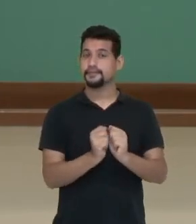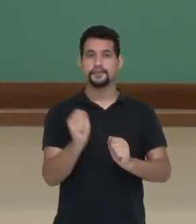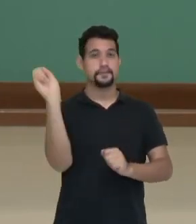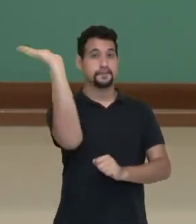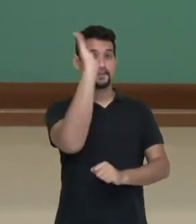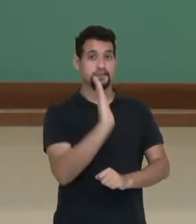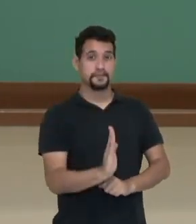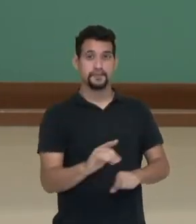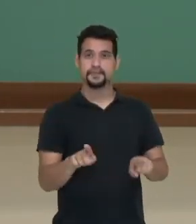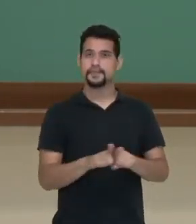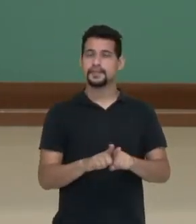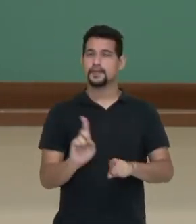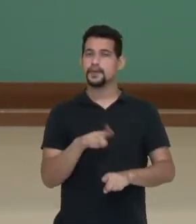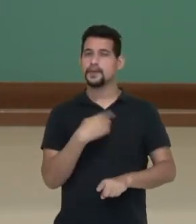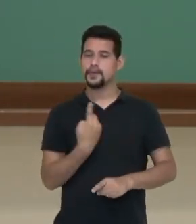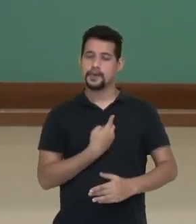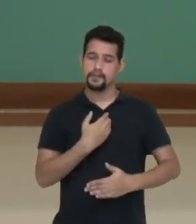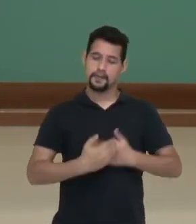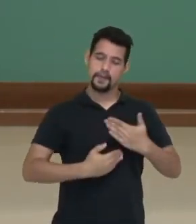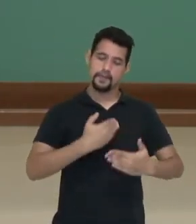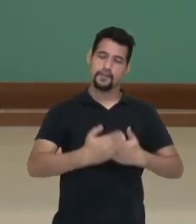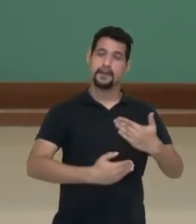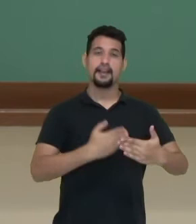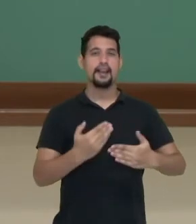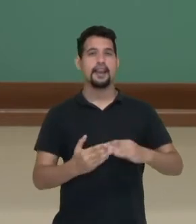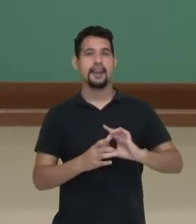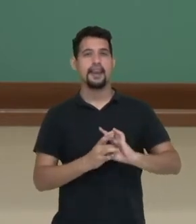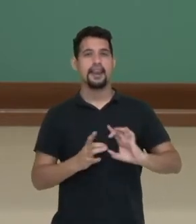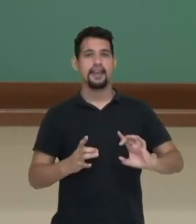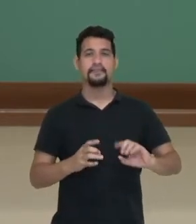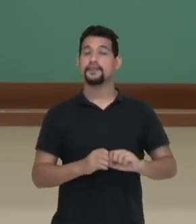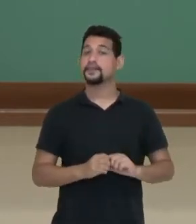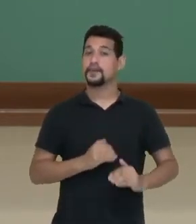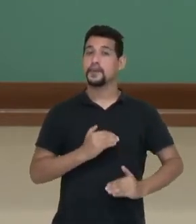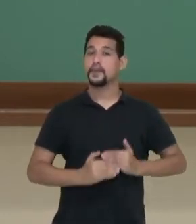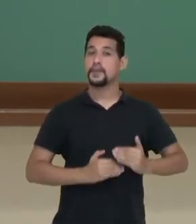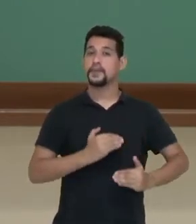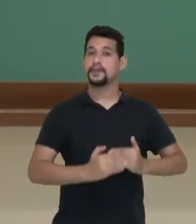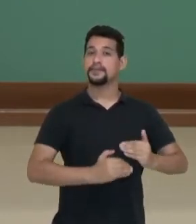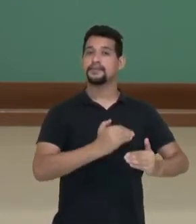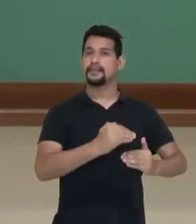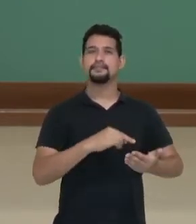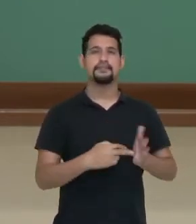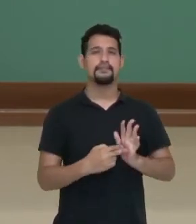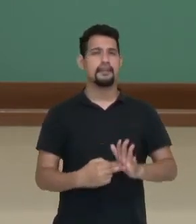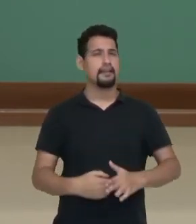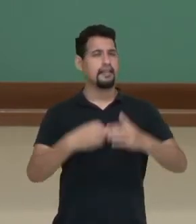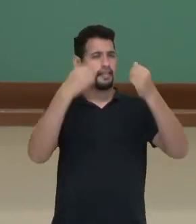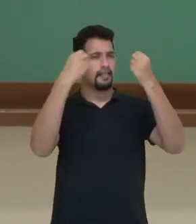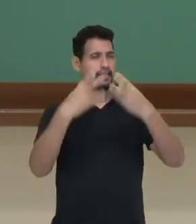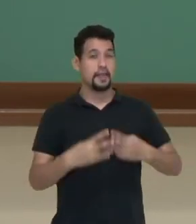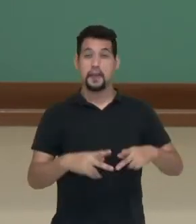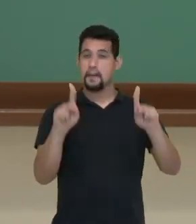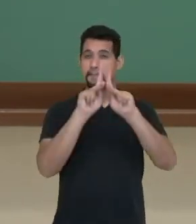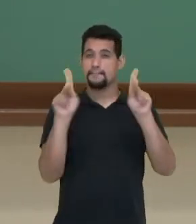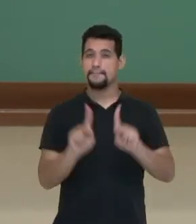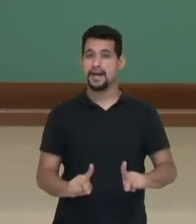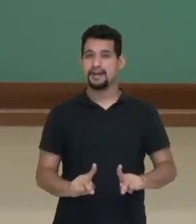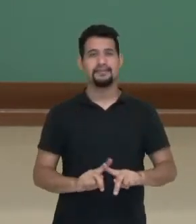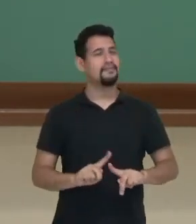Brasil durante o nosso processo de independência. Um processo que muito se fala que foi pacífico, mas não